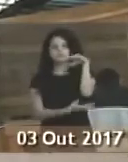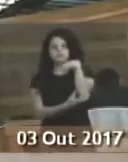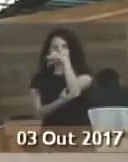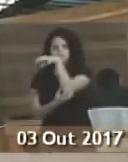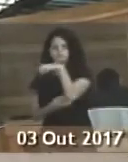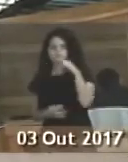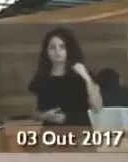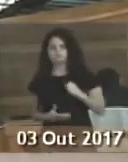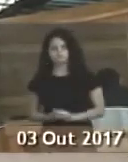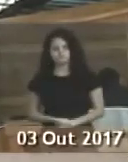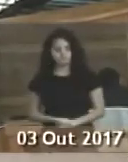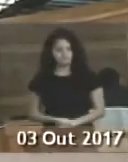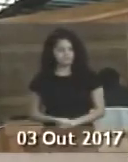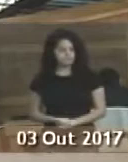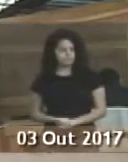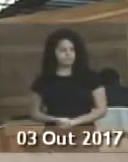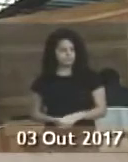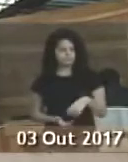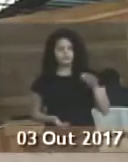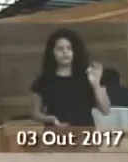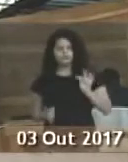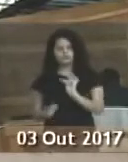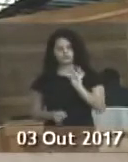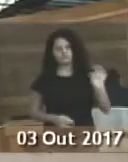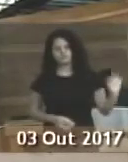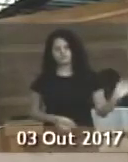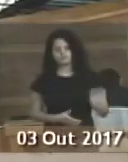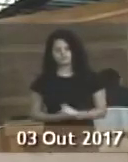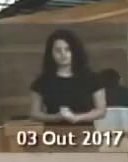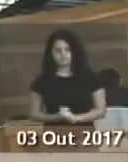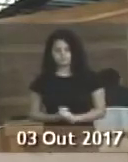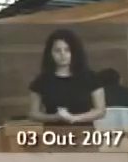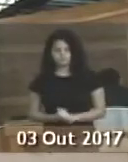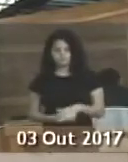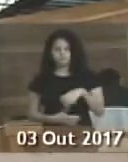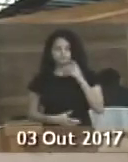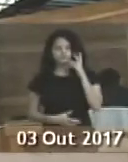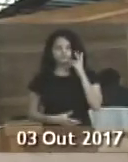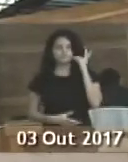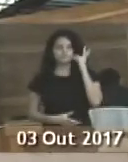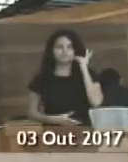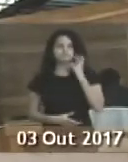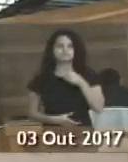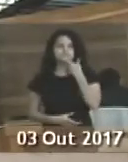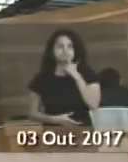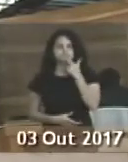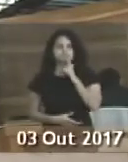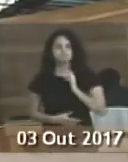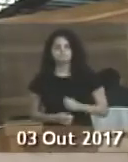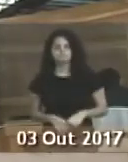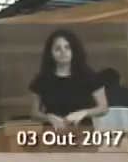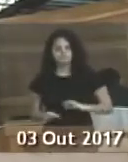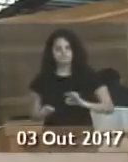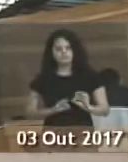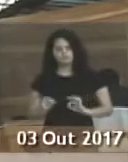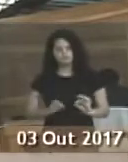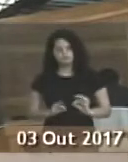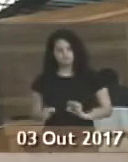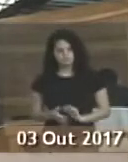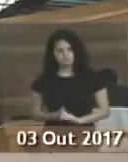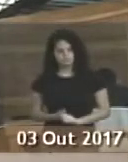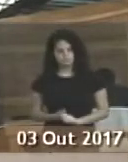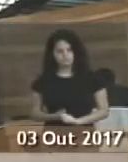Rua Santos, próximo ao número 44, no Frade. Matérias vereador GEDAI. Projeto de decreto legislativo